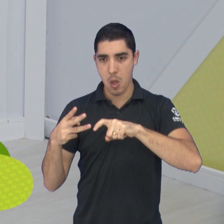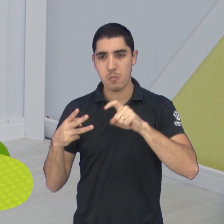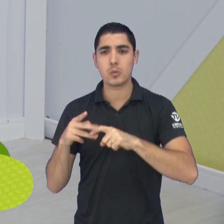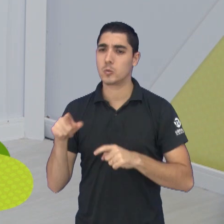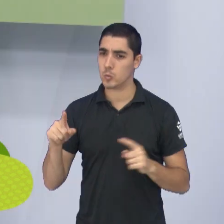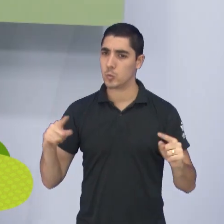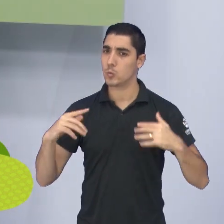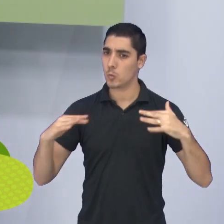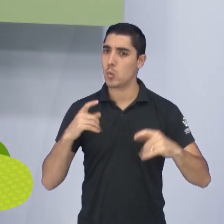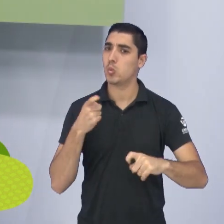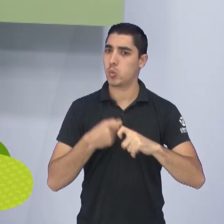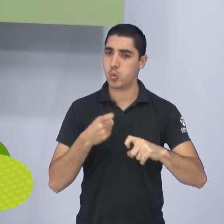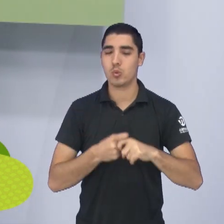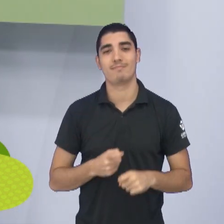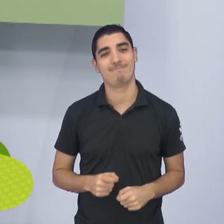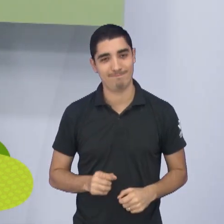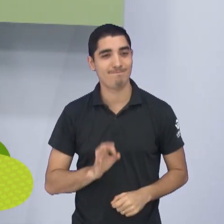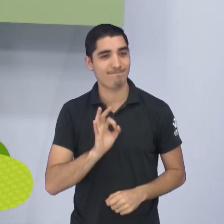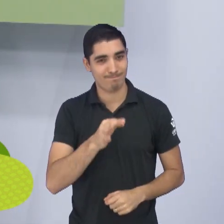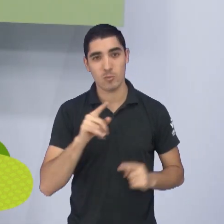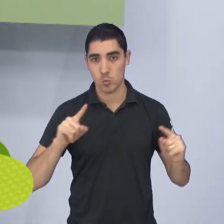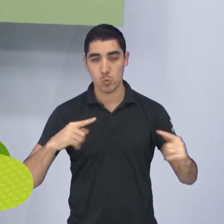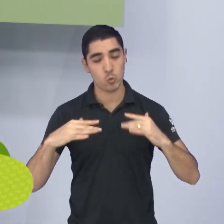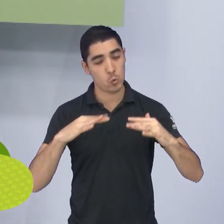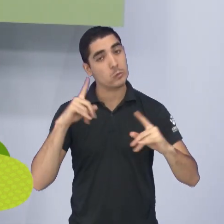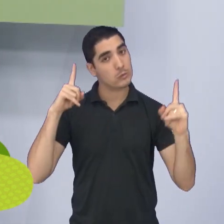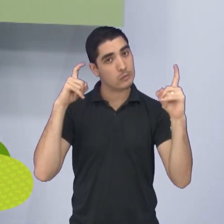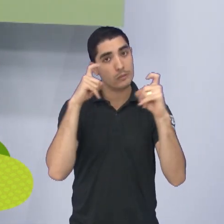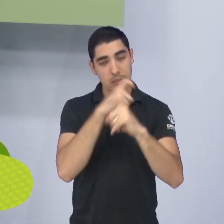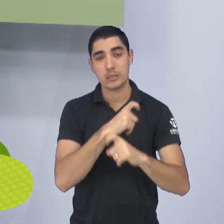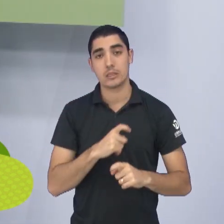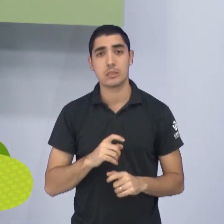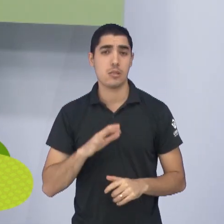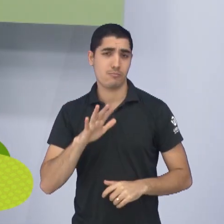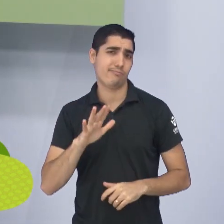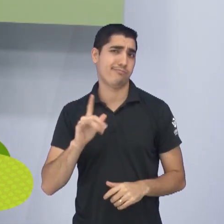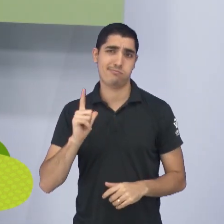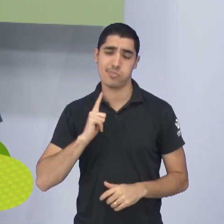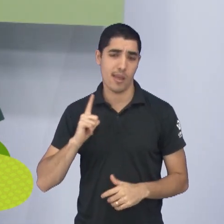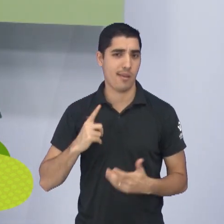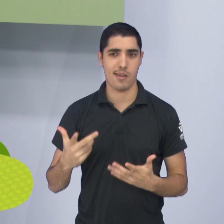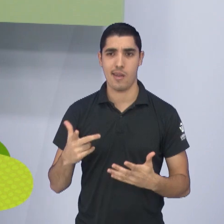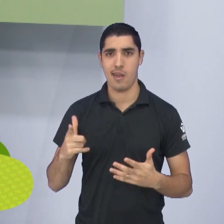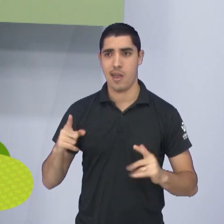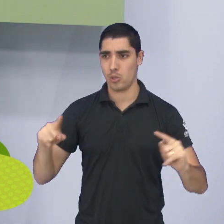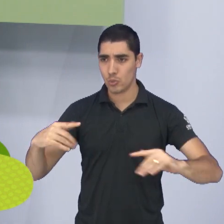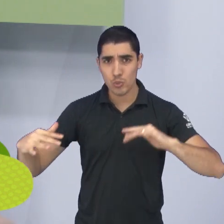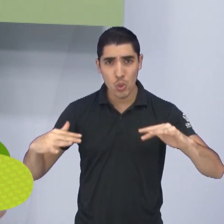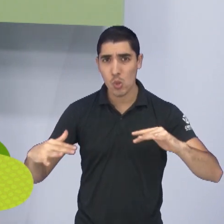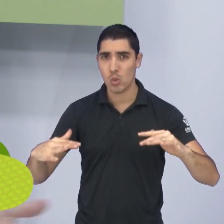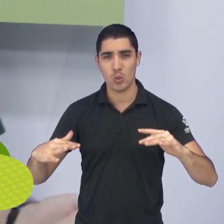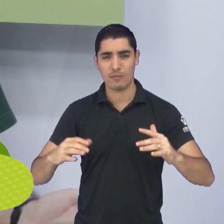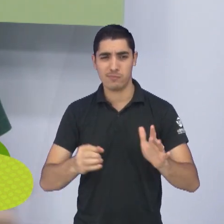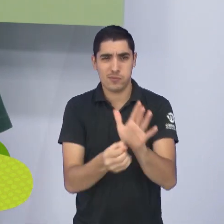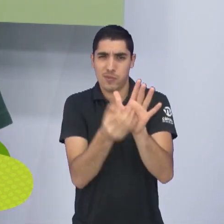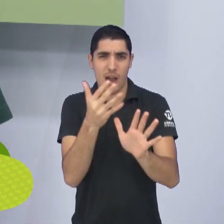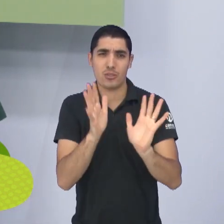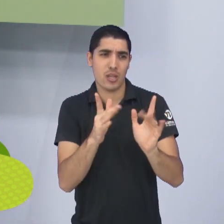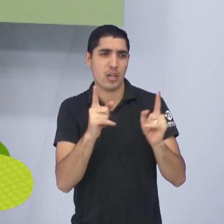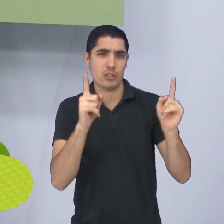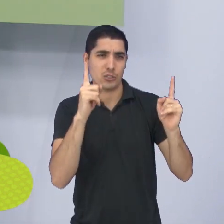José, Bruno. Realmente era muito difícil para o São José, né? São vários os jogos complicados para o São José. Alguns o São José já